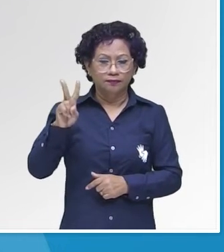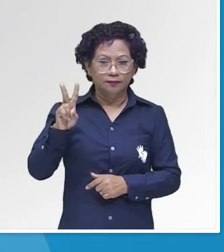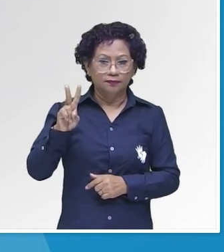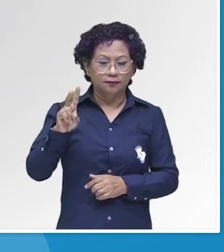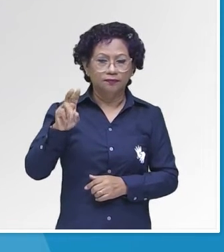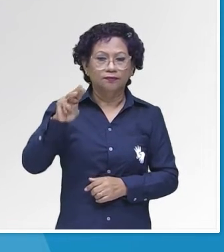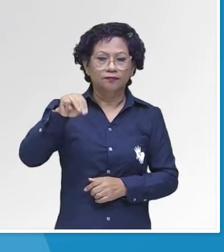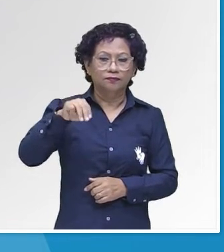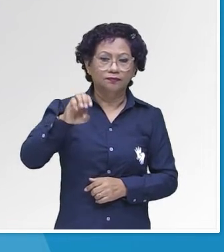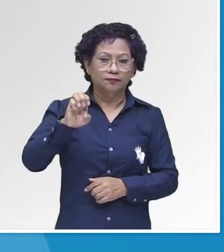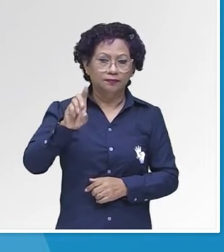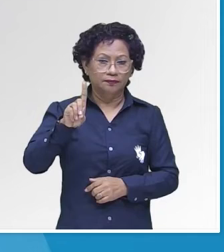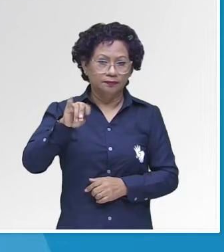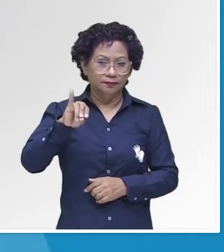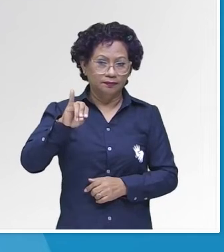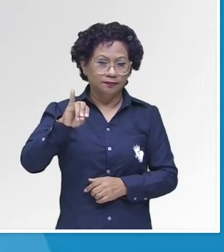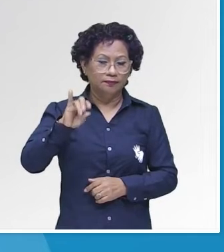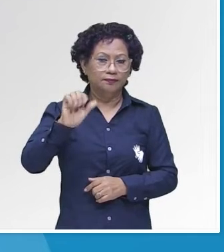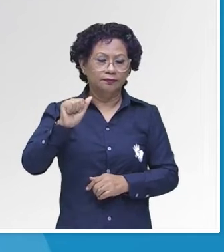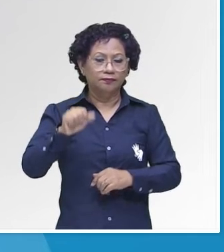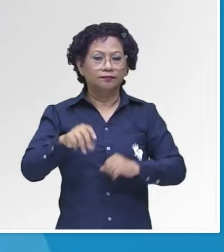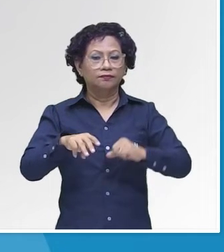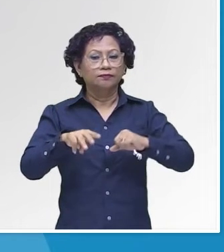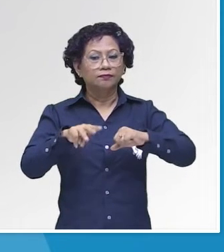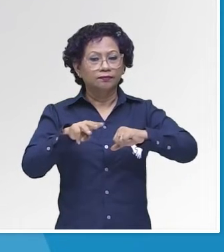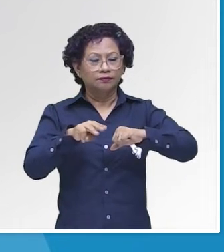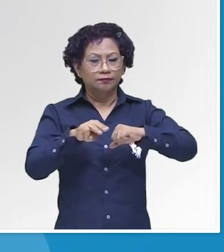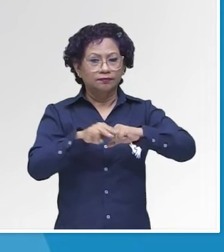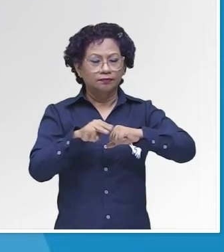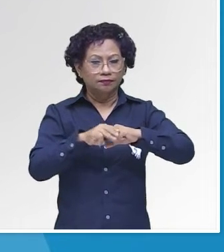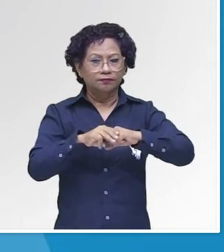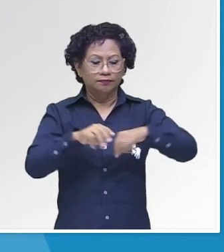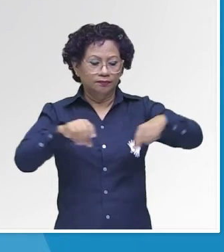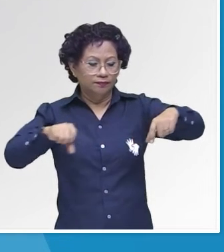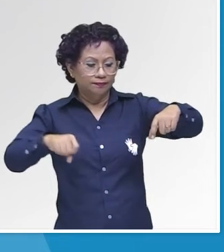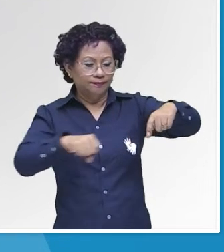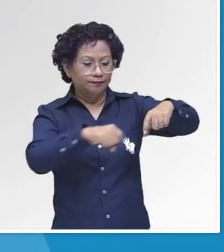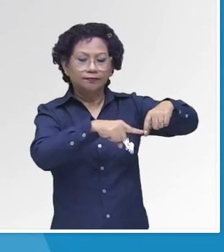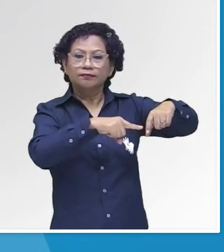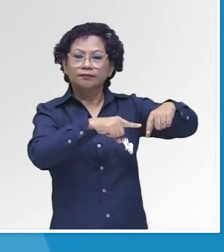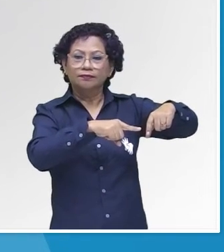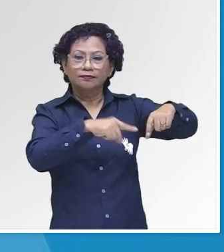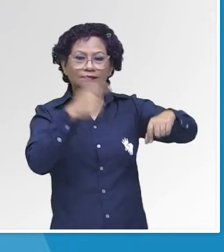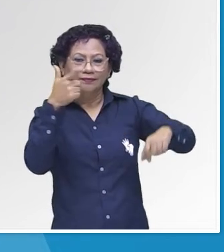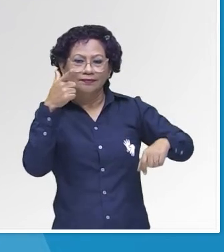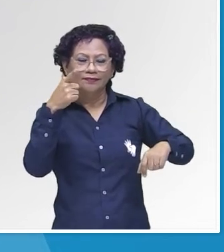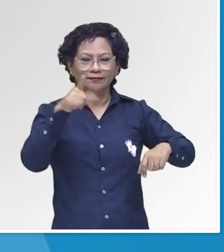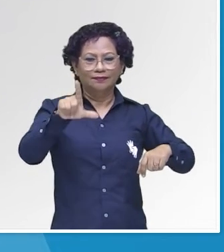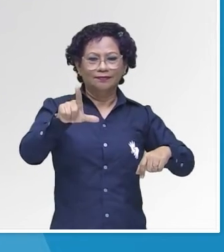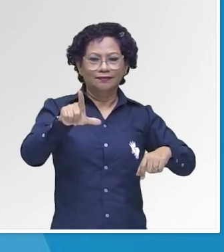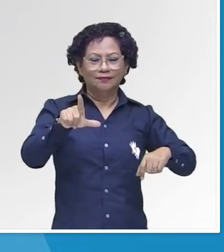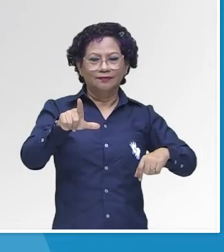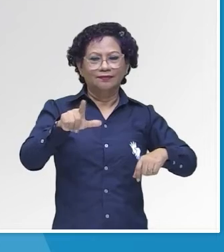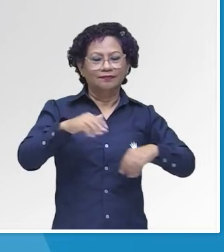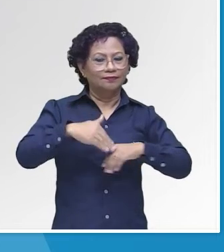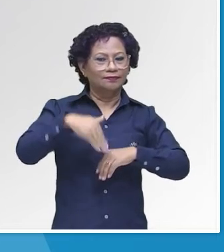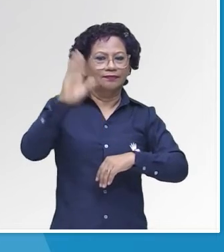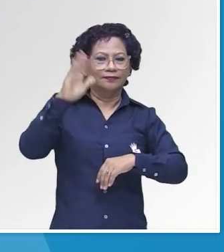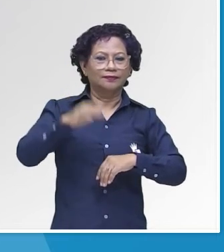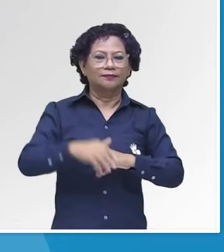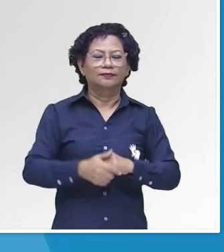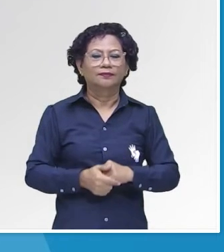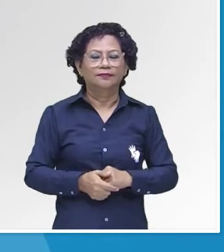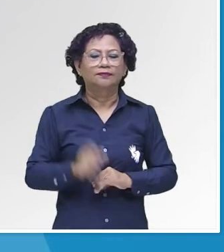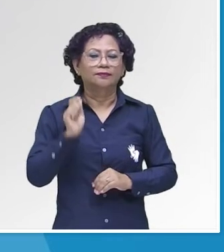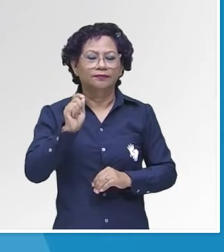de gols marcados em relação à média de gols sofridos, tá bom? Então, assim, de